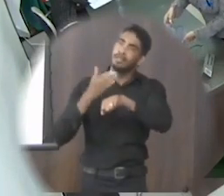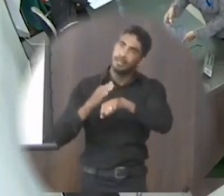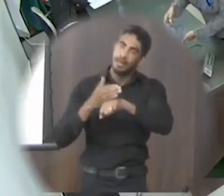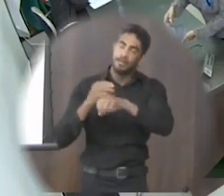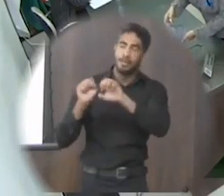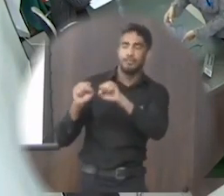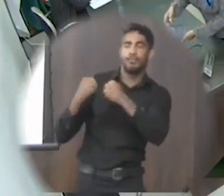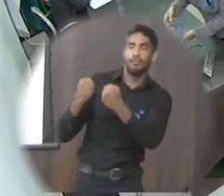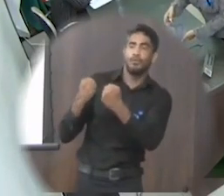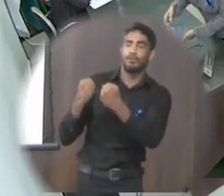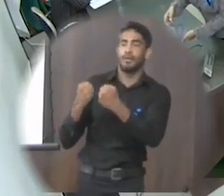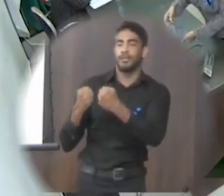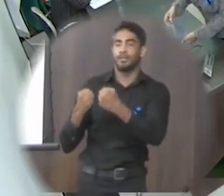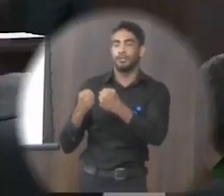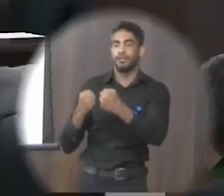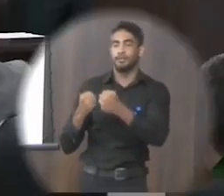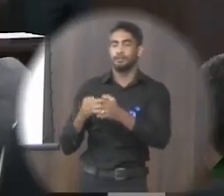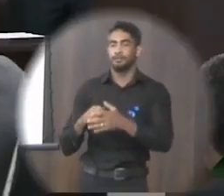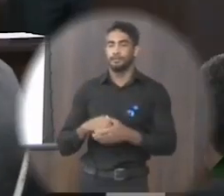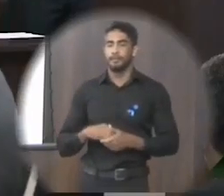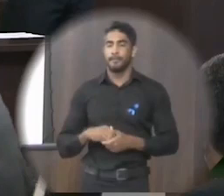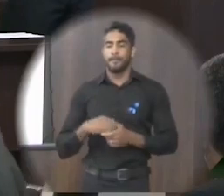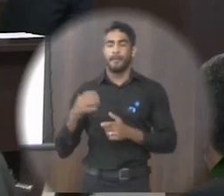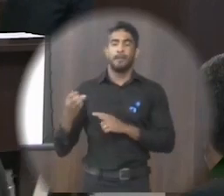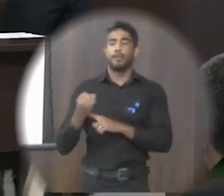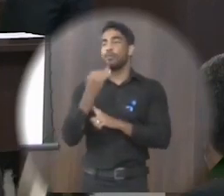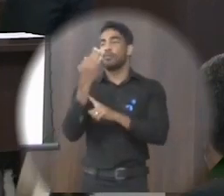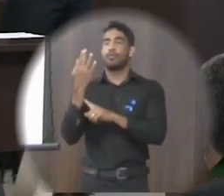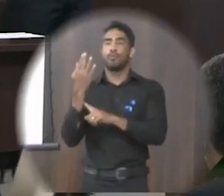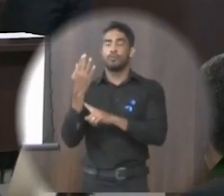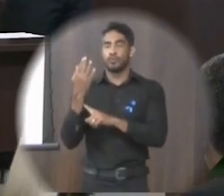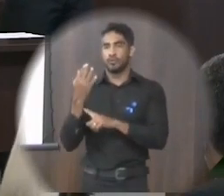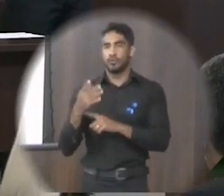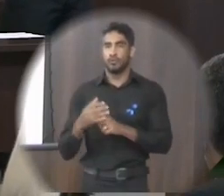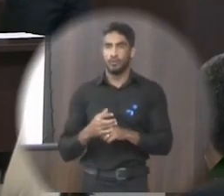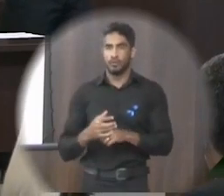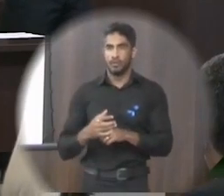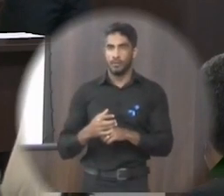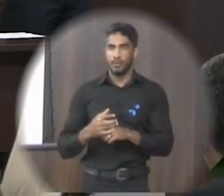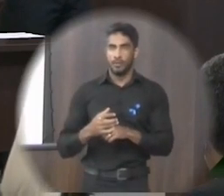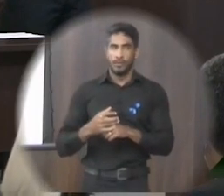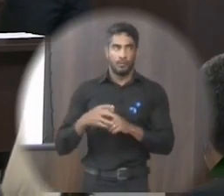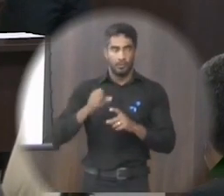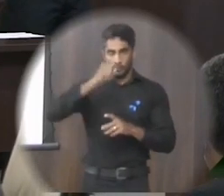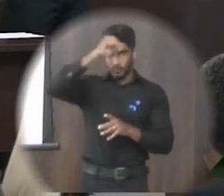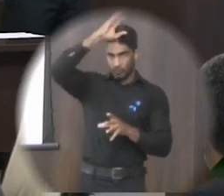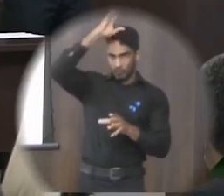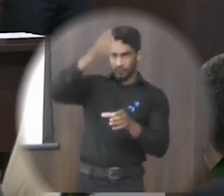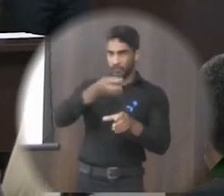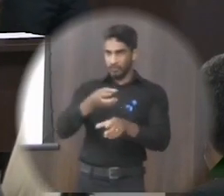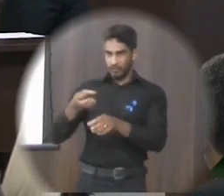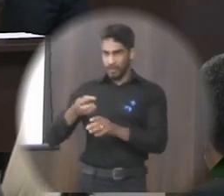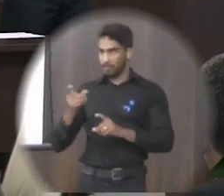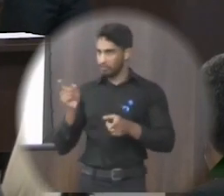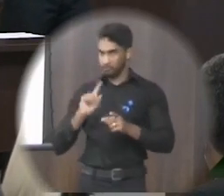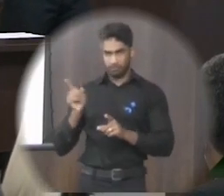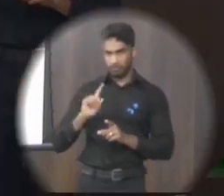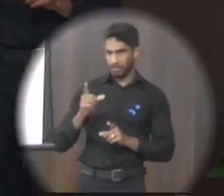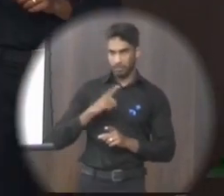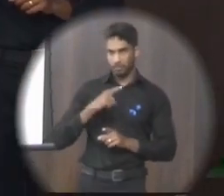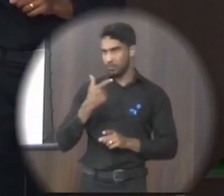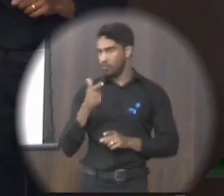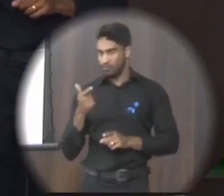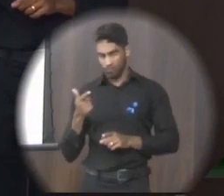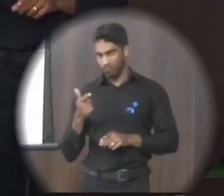combate posteriormente. Teria algum custo? Da parte do Corpo de Bombeiros, não. Tá? A gente até tem